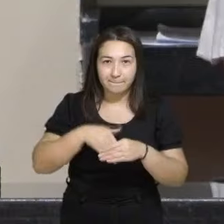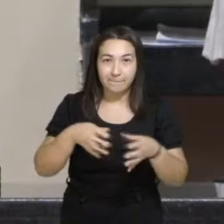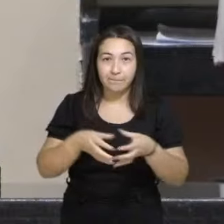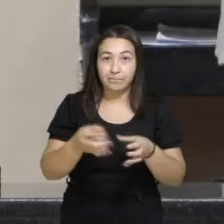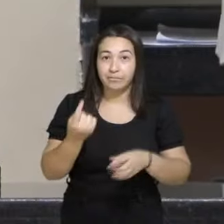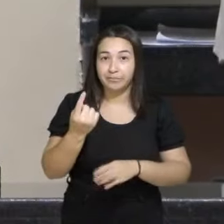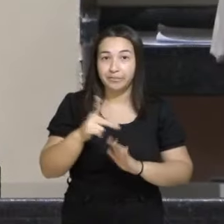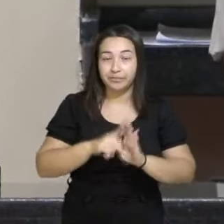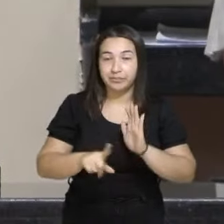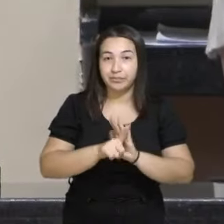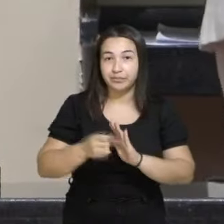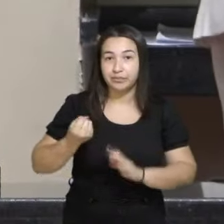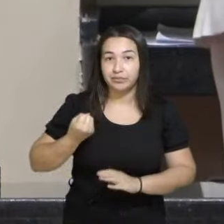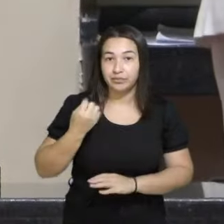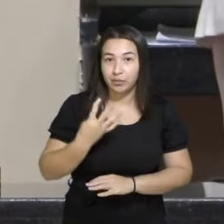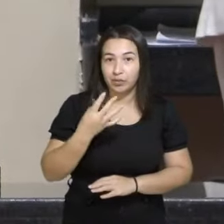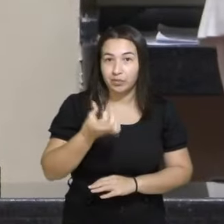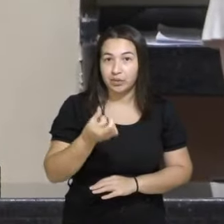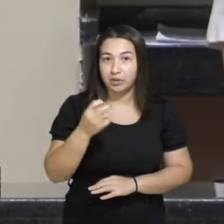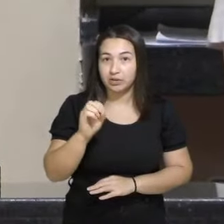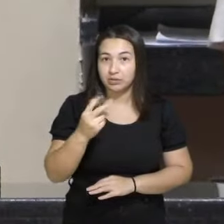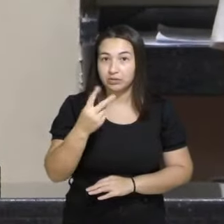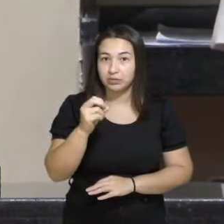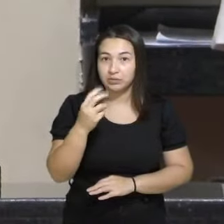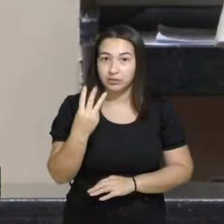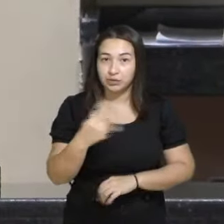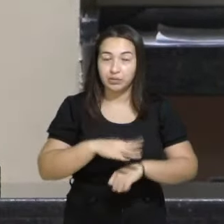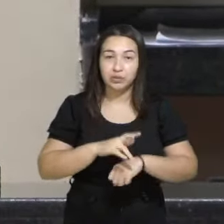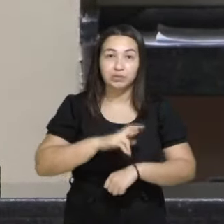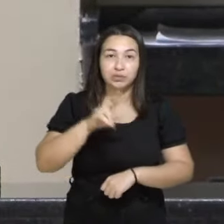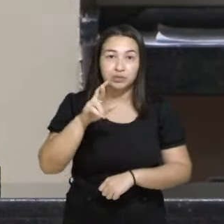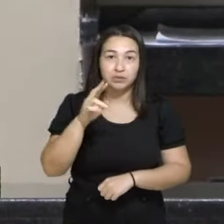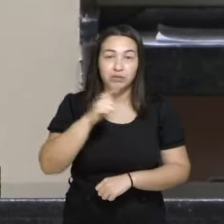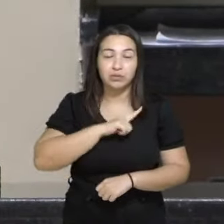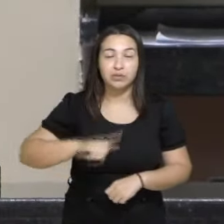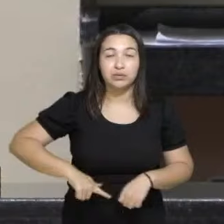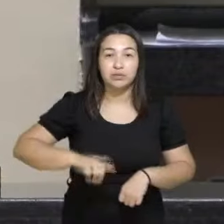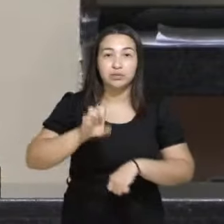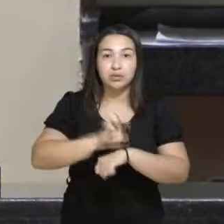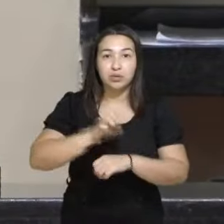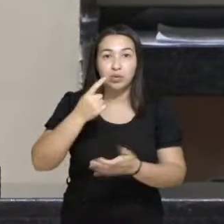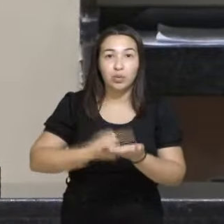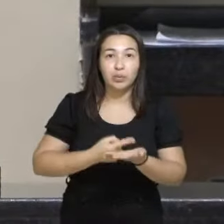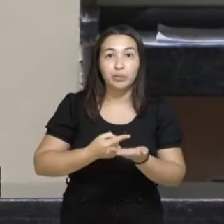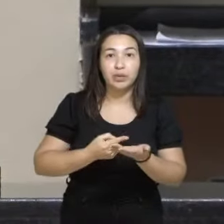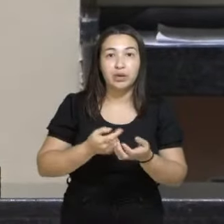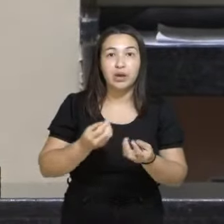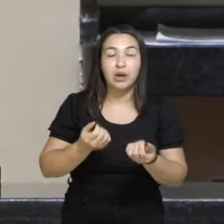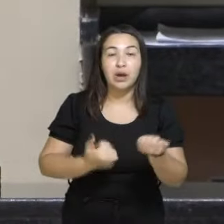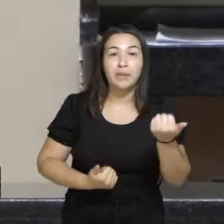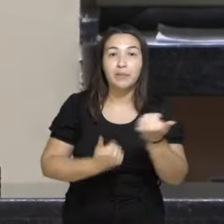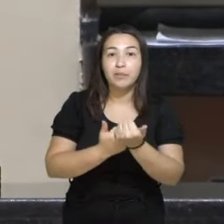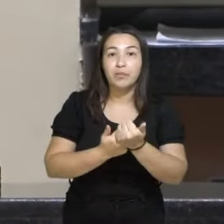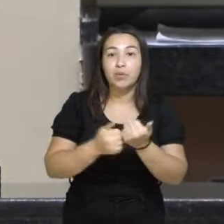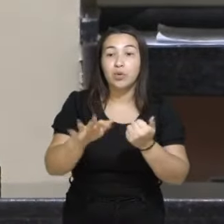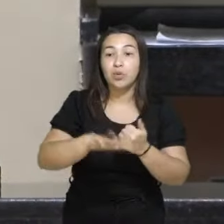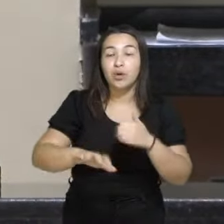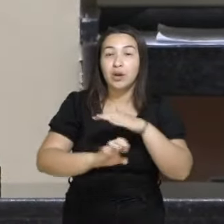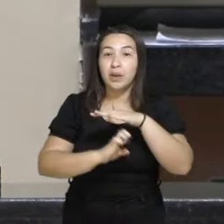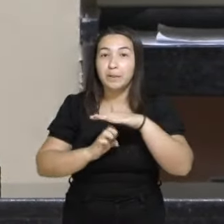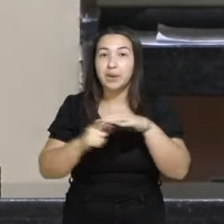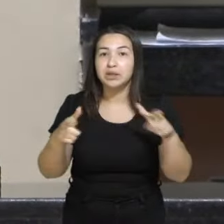lei 460/2023. Autor Governo do Estado, institui o Programa Estadual de Apoio às Microempresas e